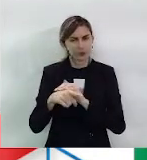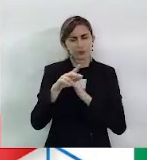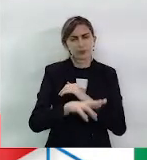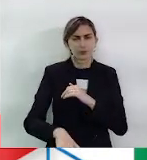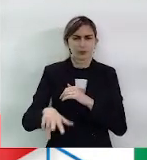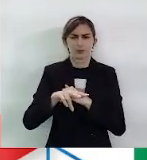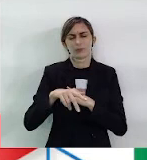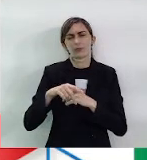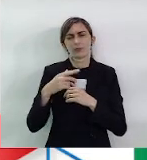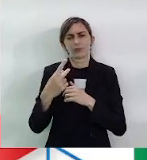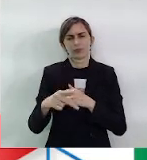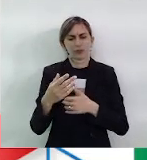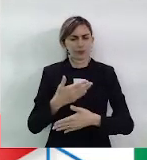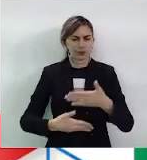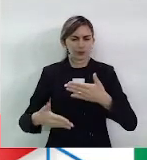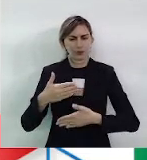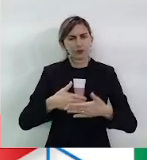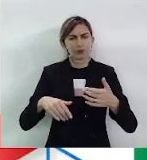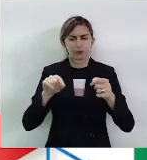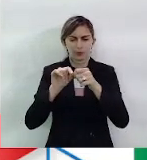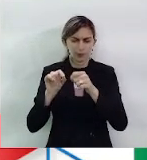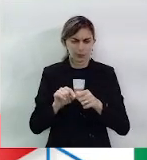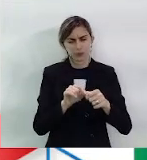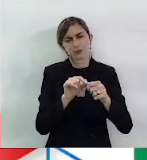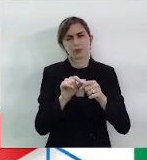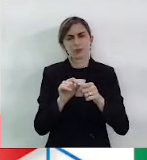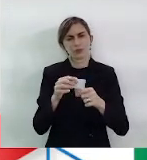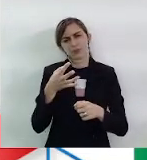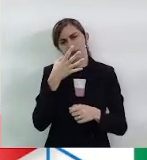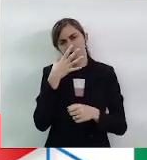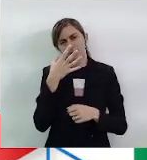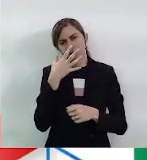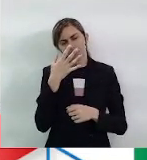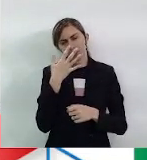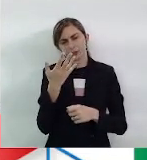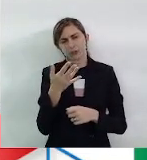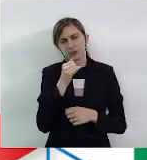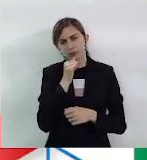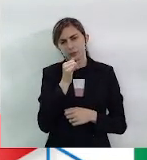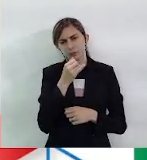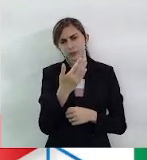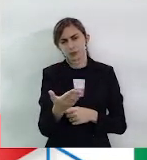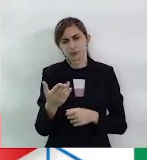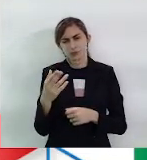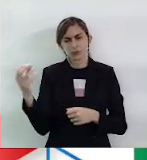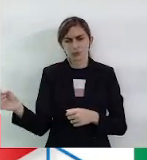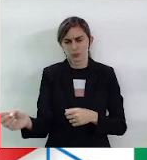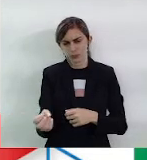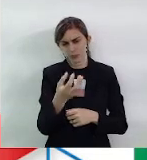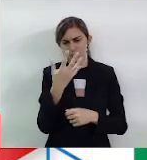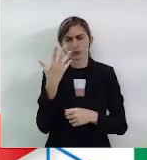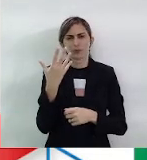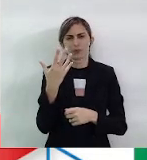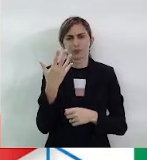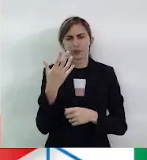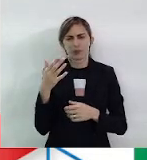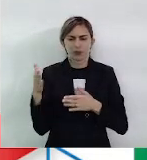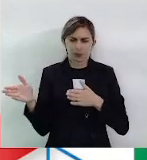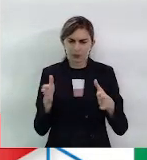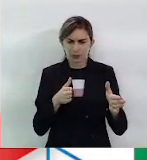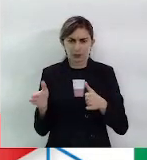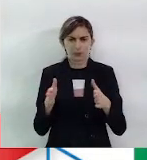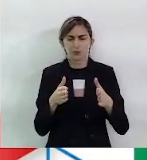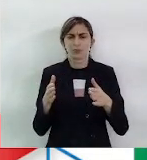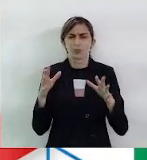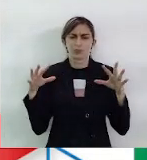preposição que essa relação será construída. Observe esses exemplos. A nova tarifa é acessível